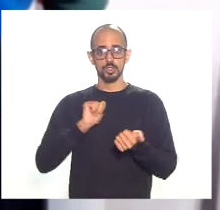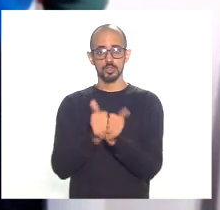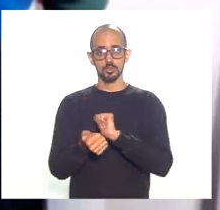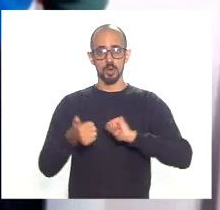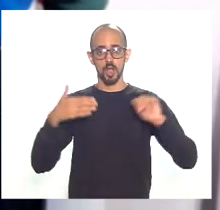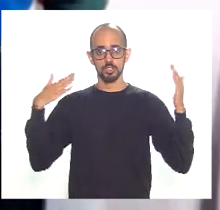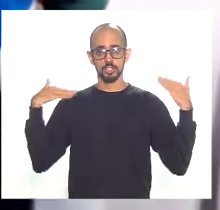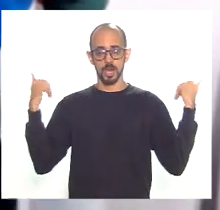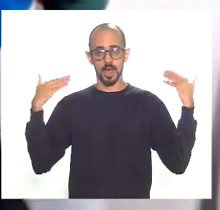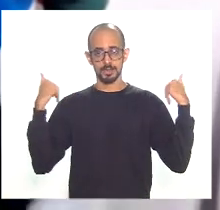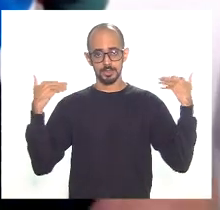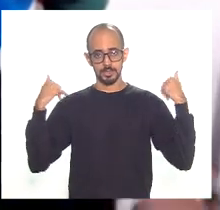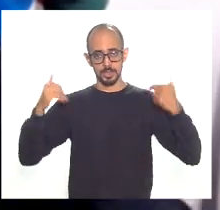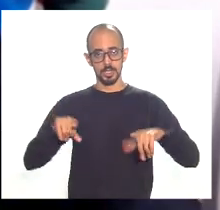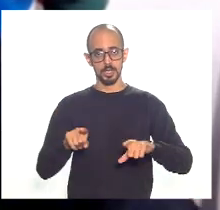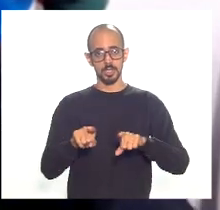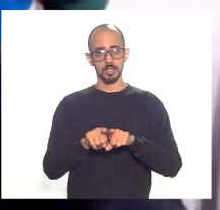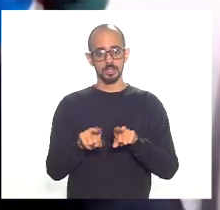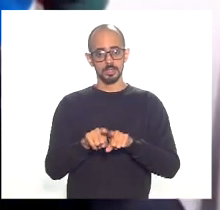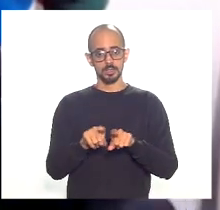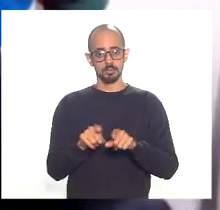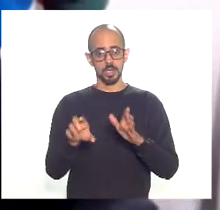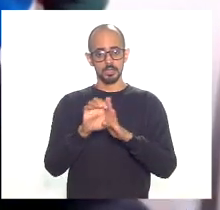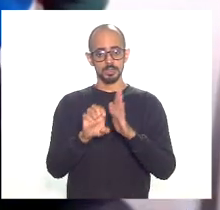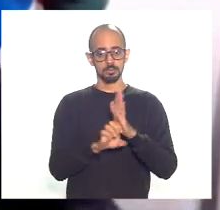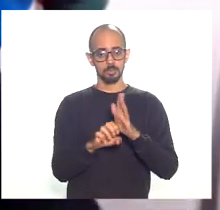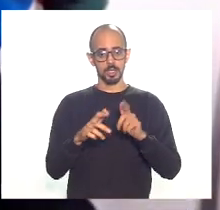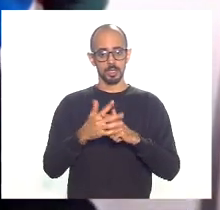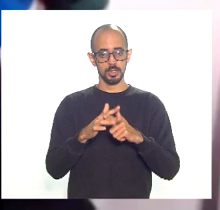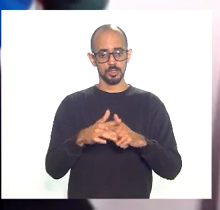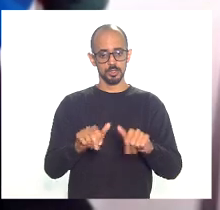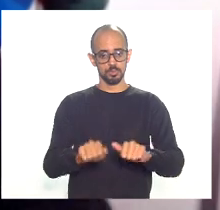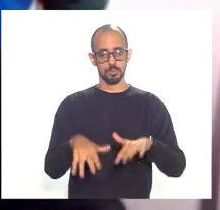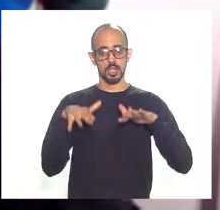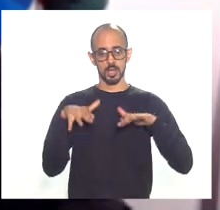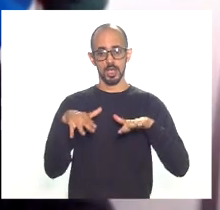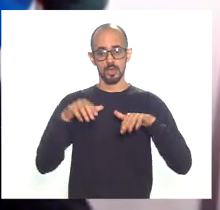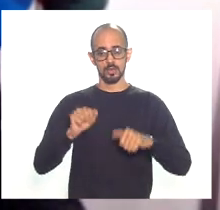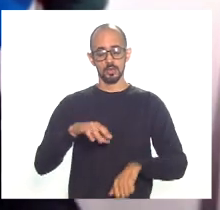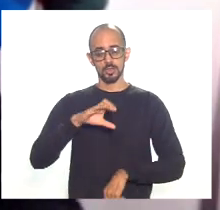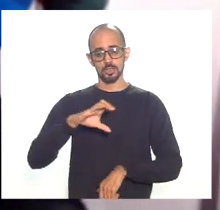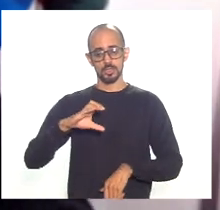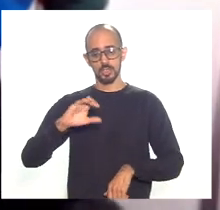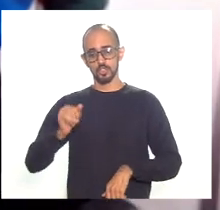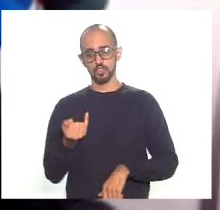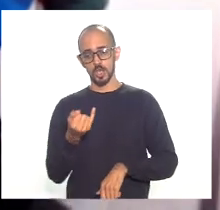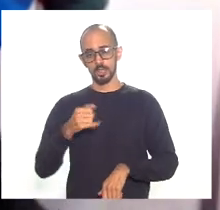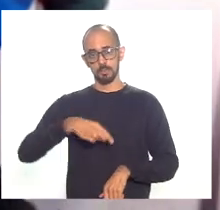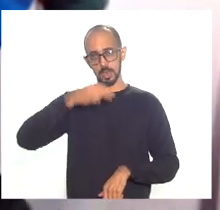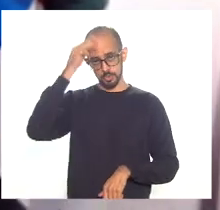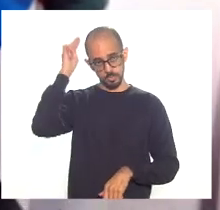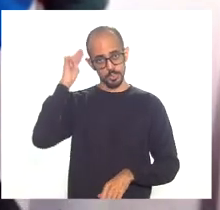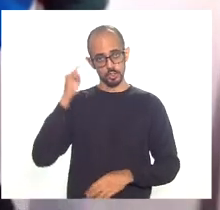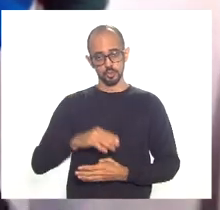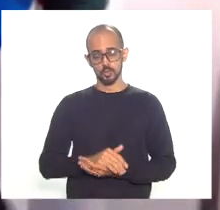Economia, Indústria e Comércio, as emendas de plenário. Para emitir parecer pela CCJ, deputado Márcio Pacheco.